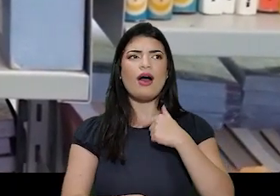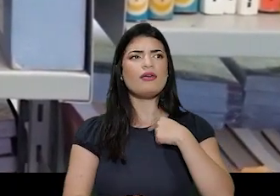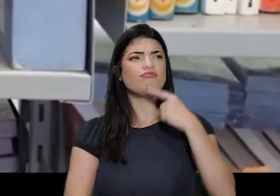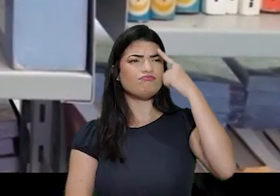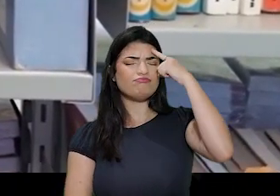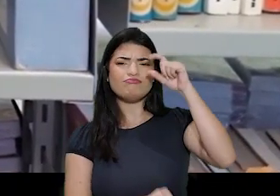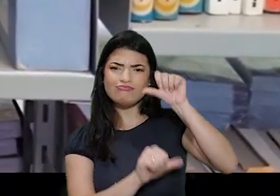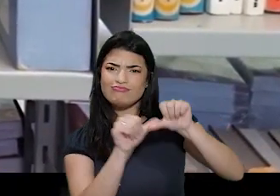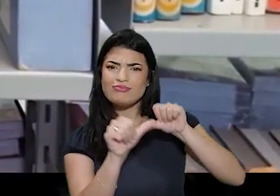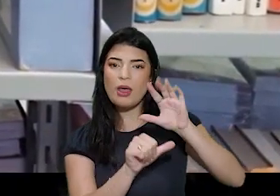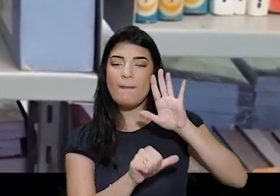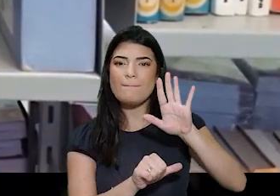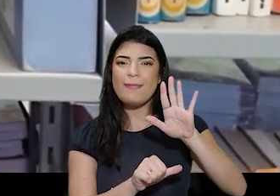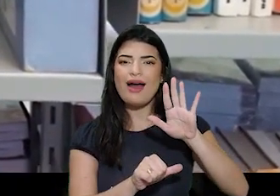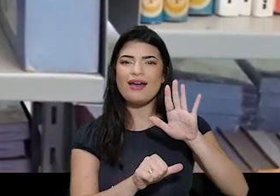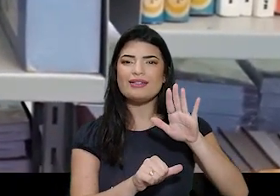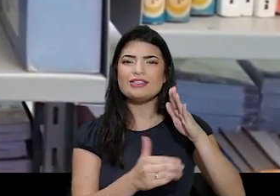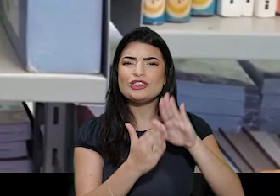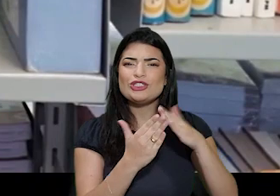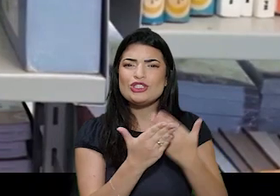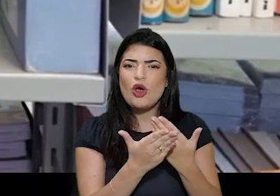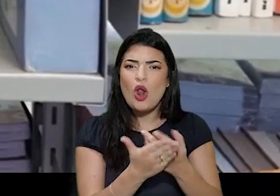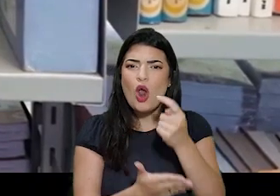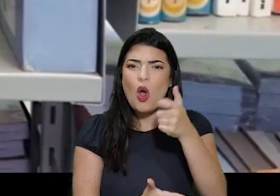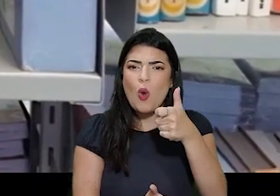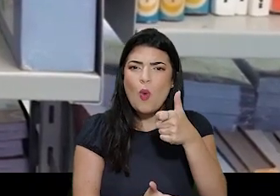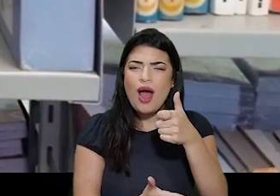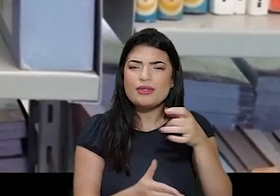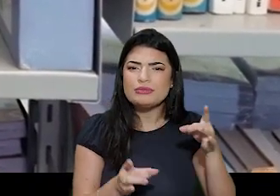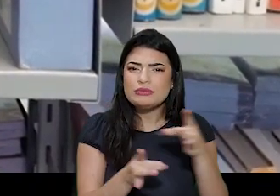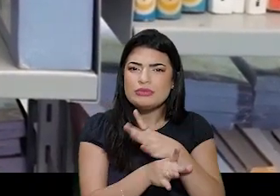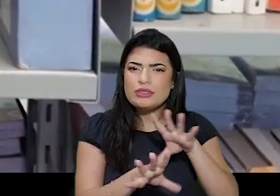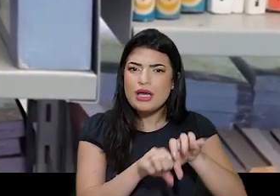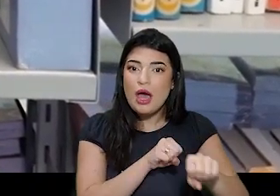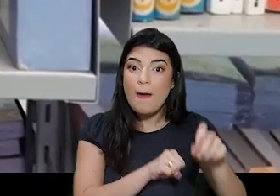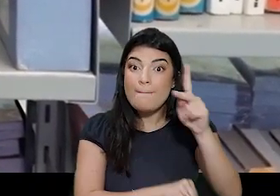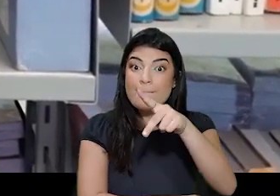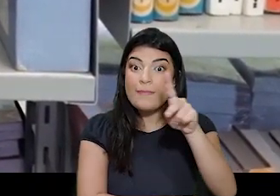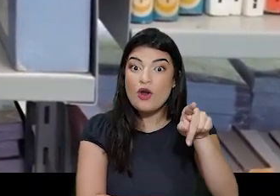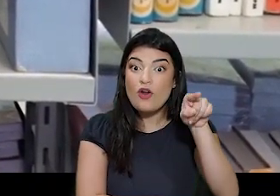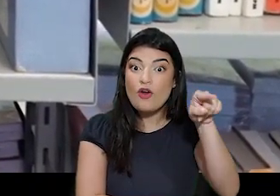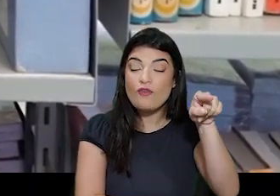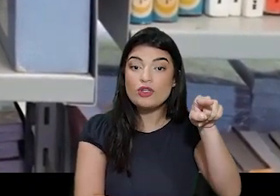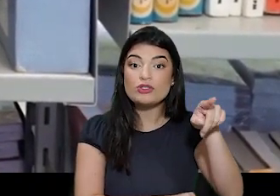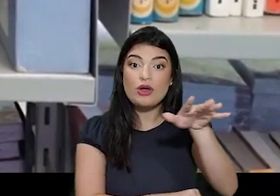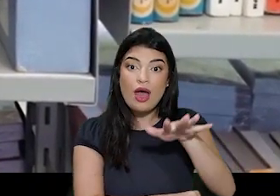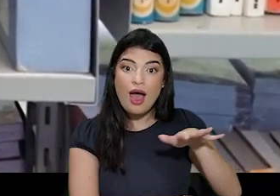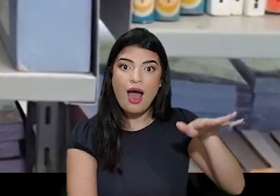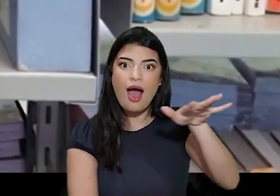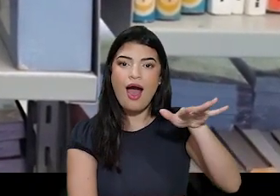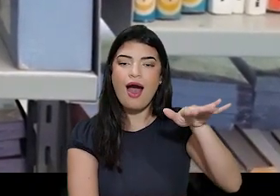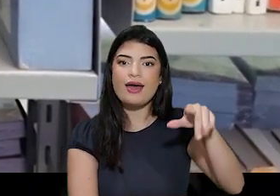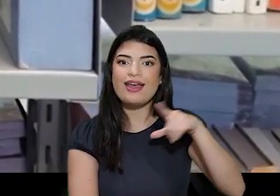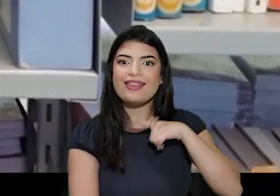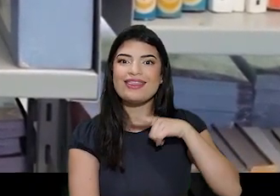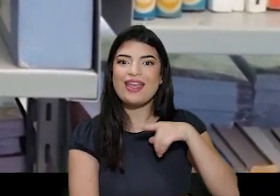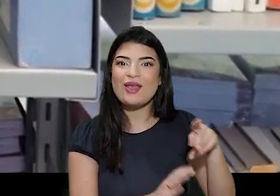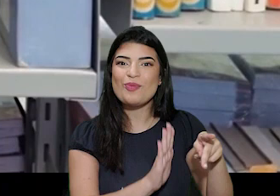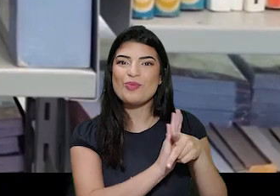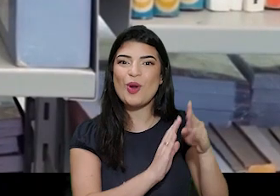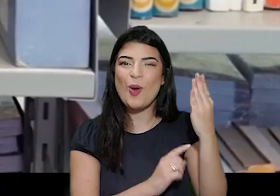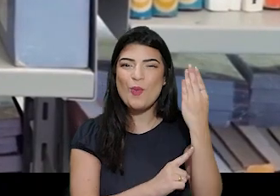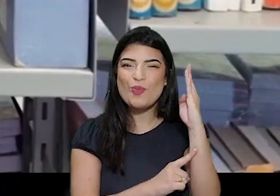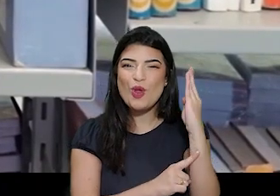mudando de ideia, mas no final do ensino médio eu tive uma inspiração, uma professora também da área que eu atuo hoje, que